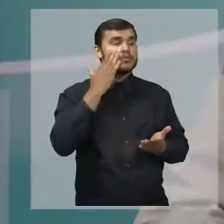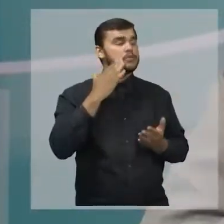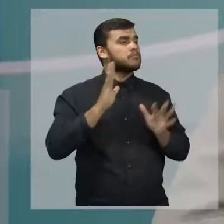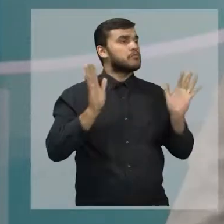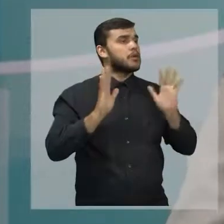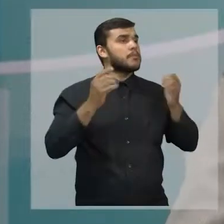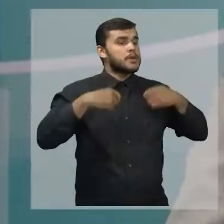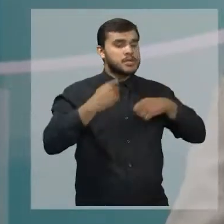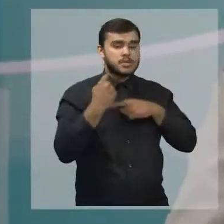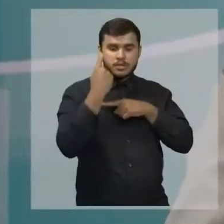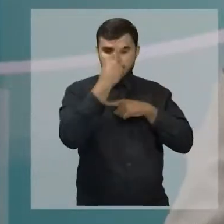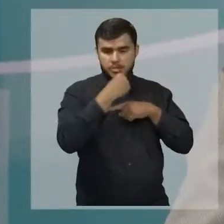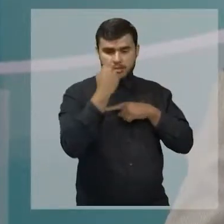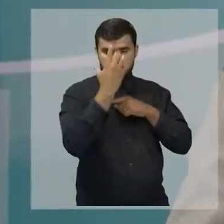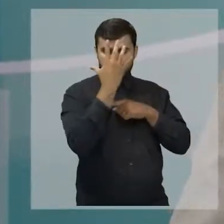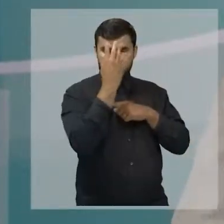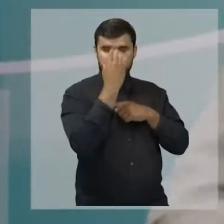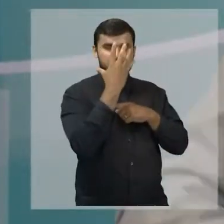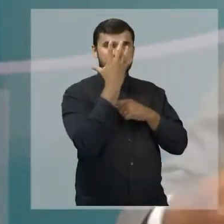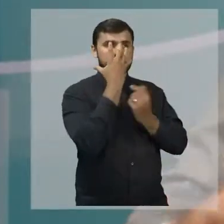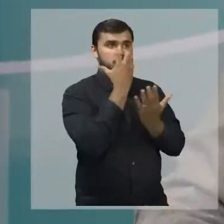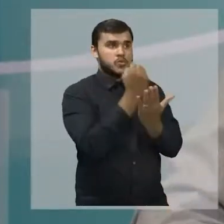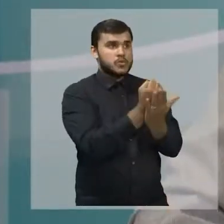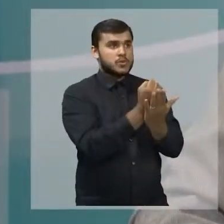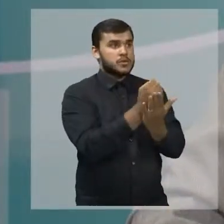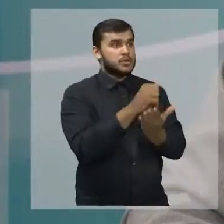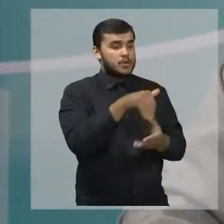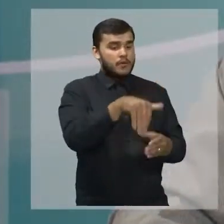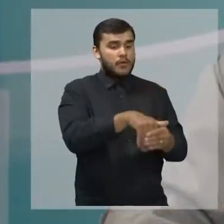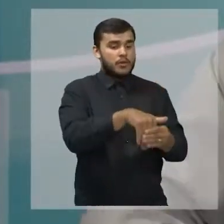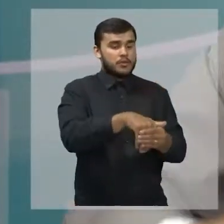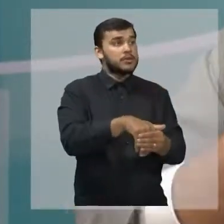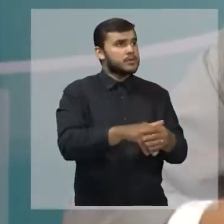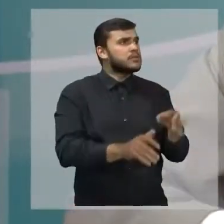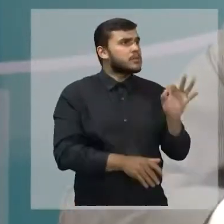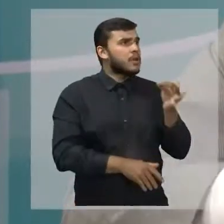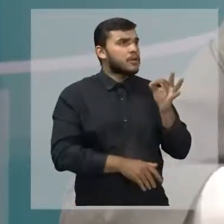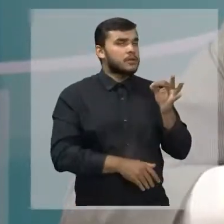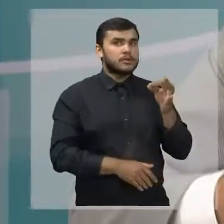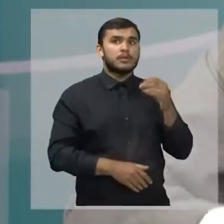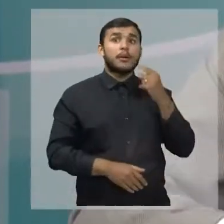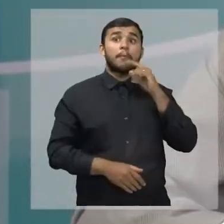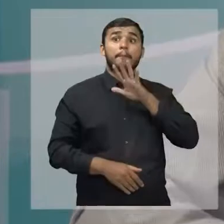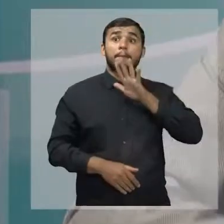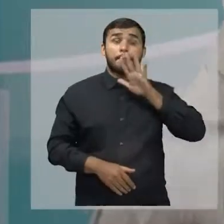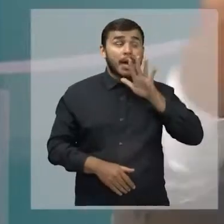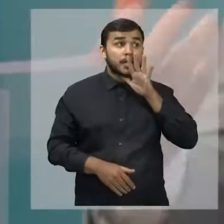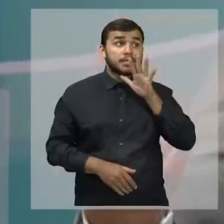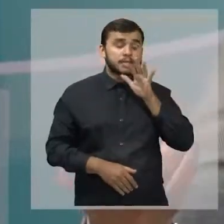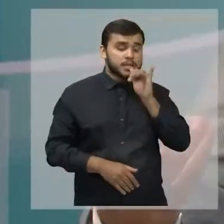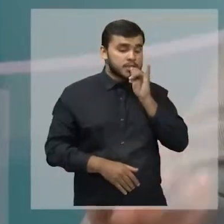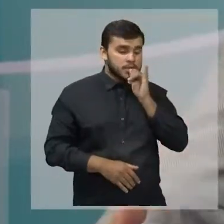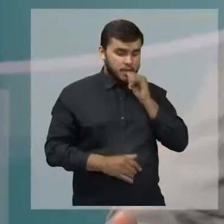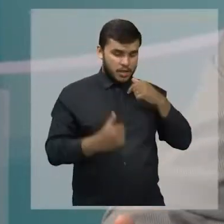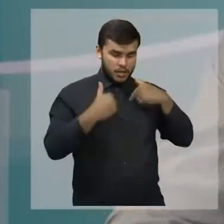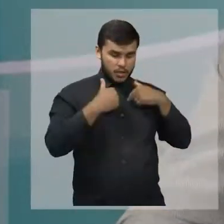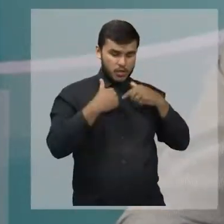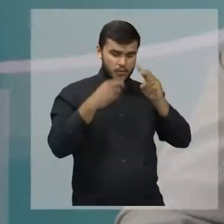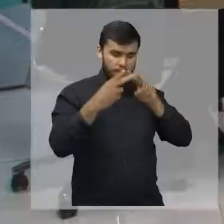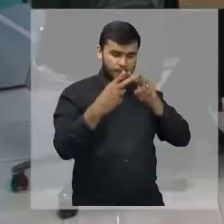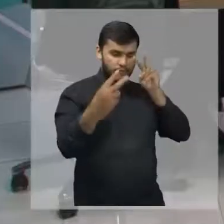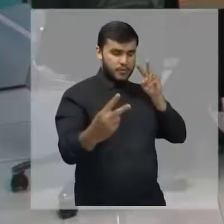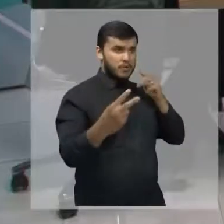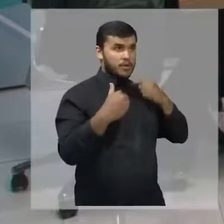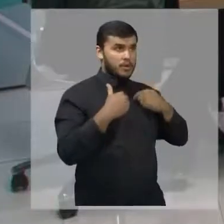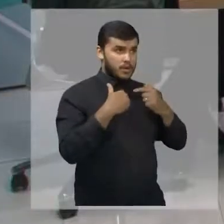Aí dá certo, precisa dessa segurança do voto. Agora, a utilização para convencer com